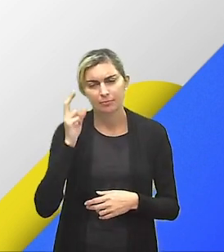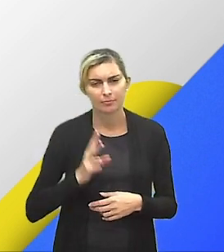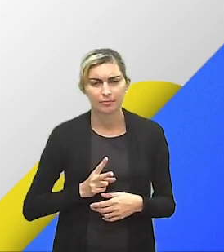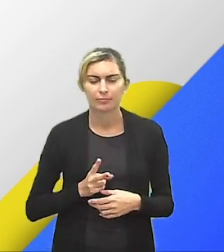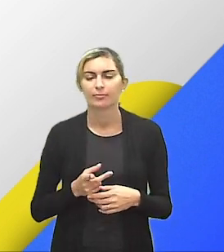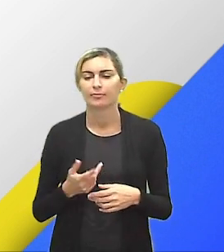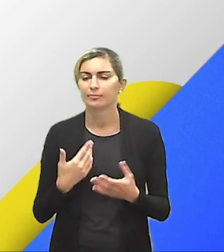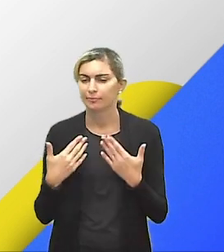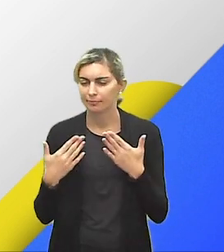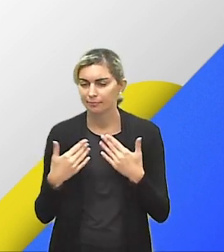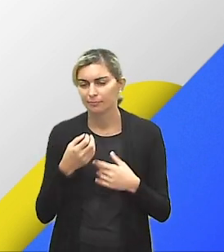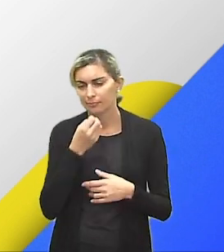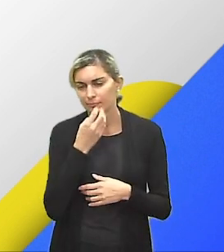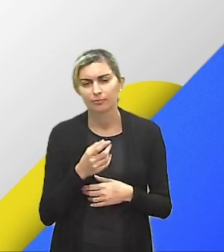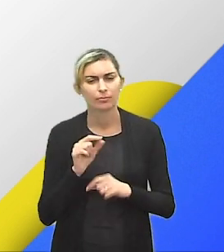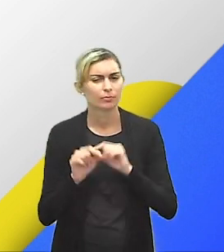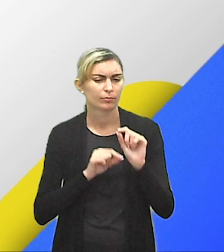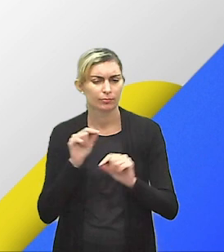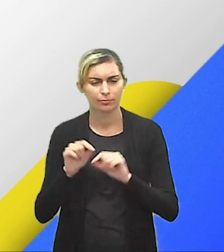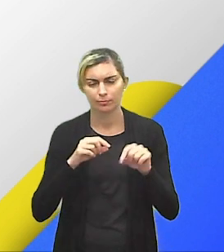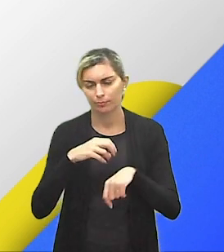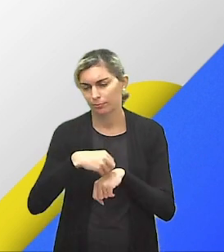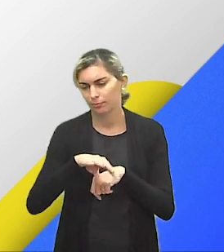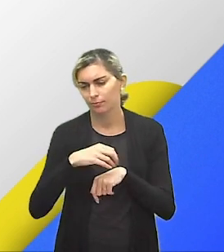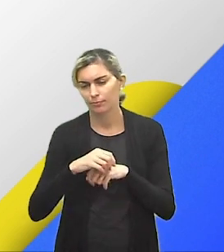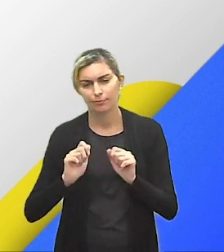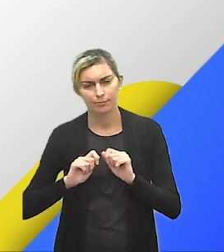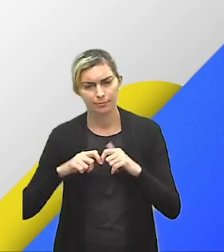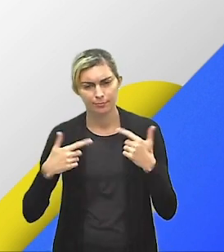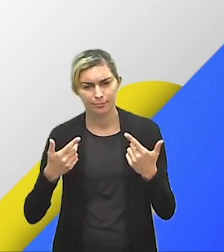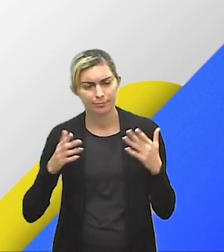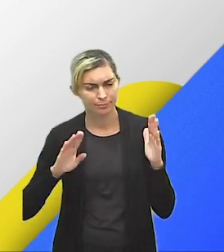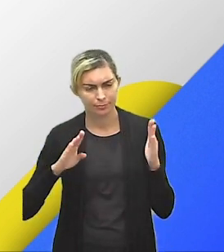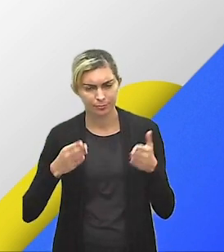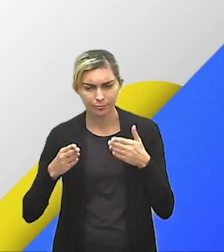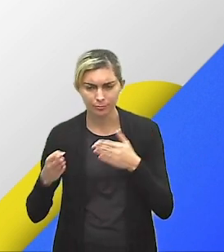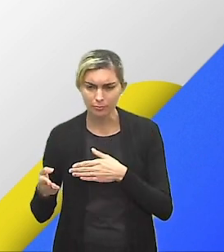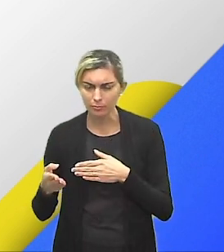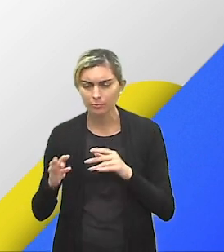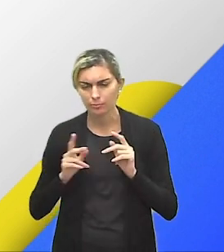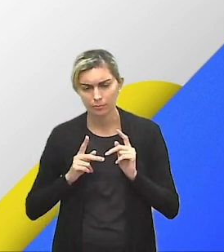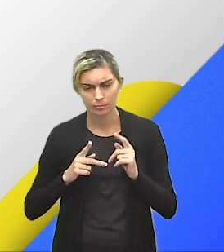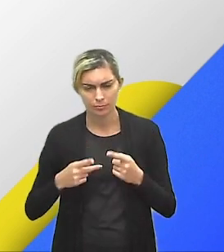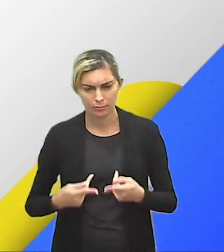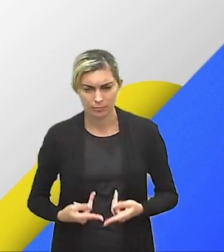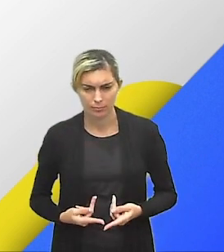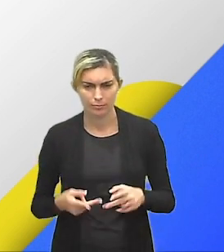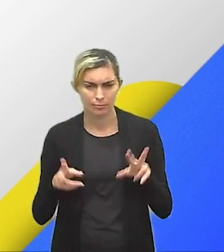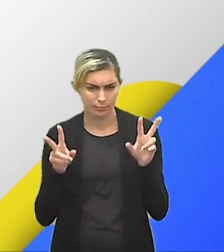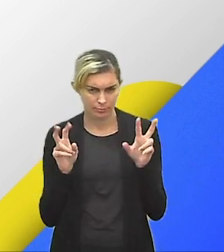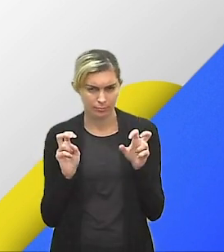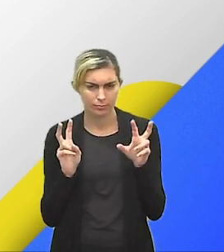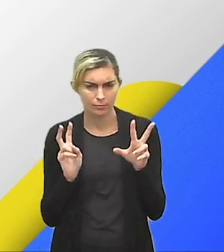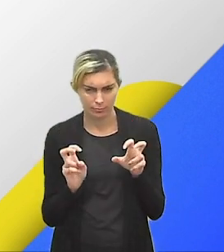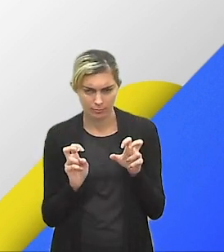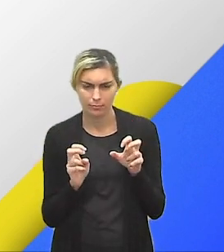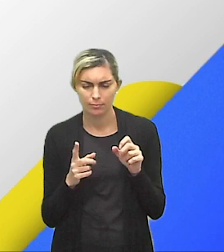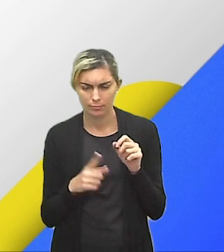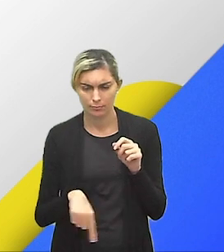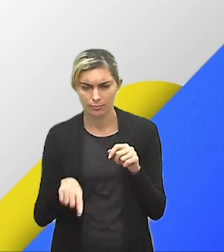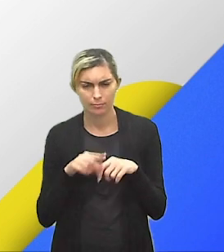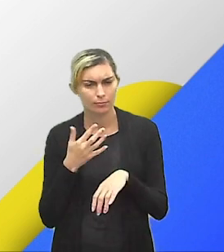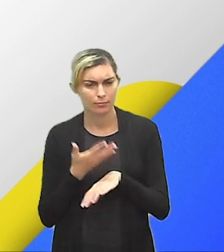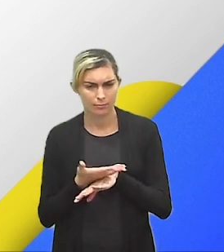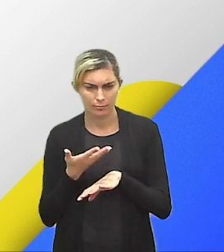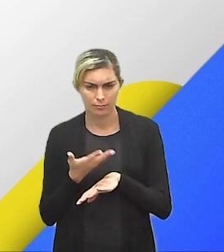conversando. Bom, o que eu quero deixar claro, focando no capital humano, que foi o tema dessa nossa